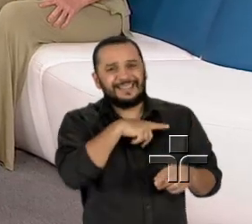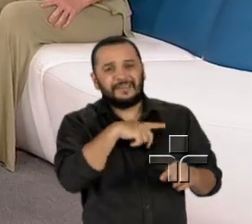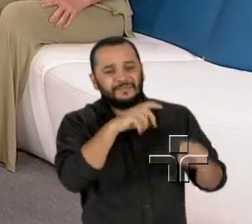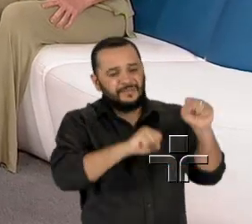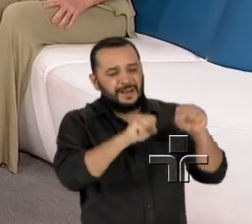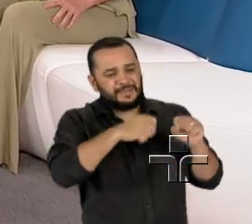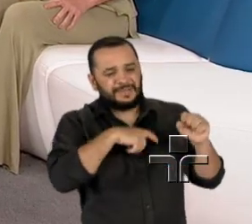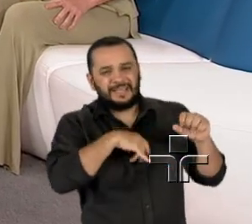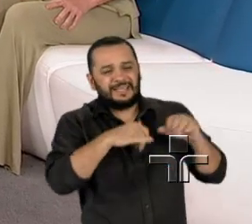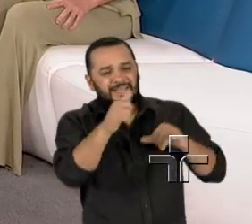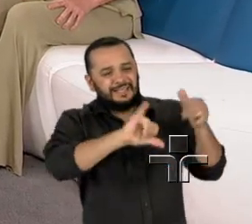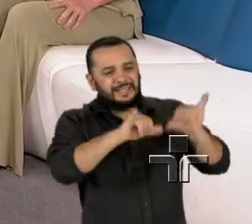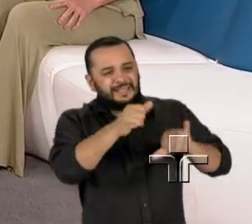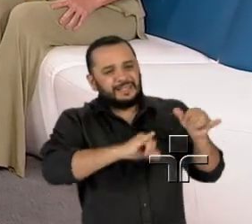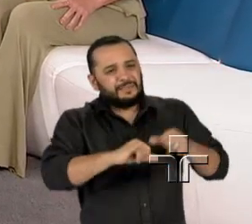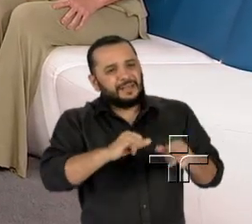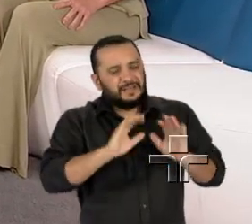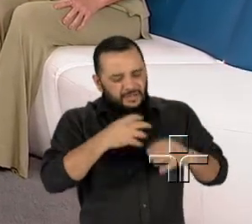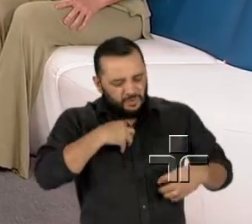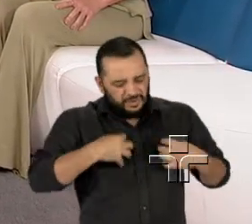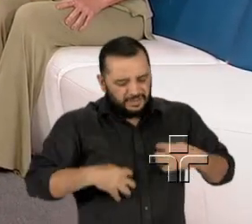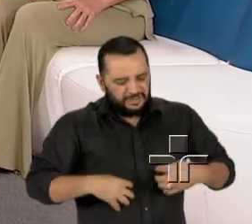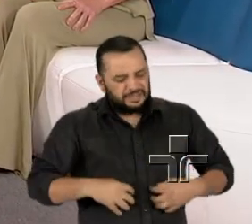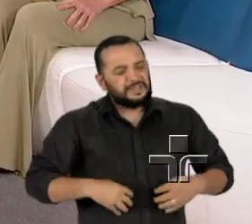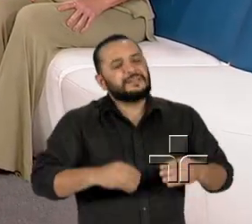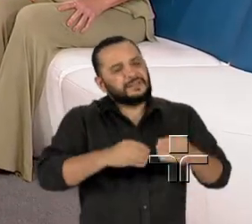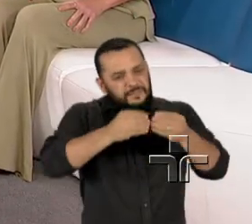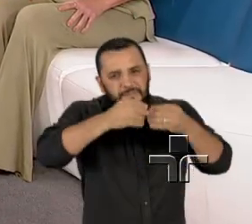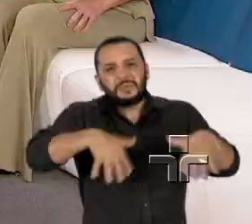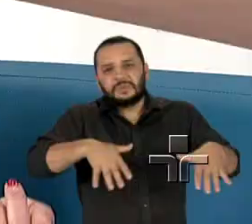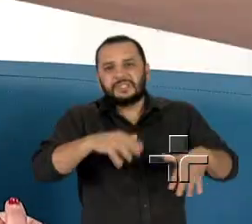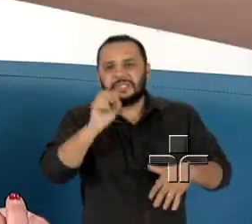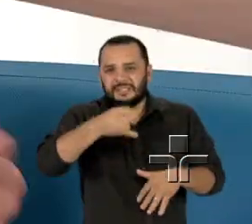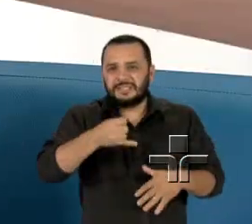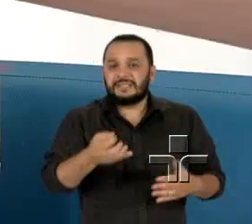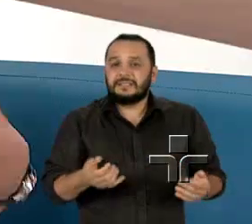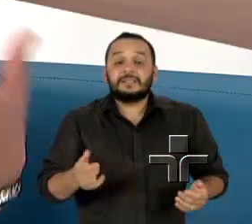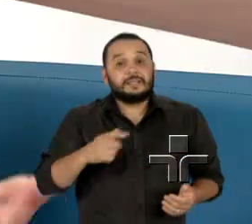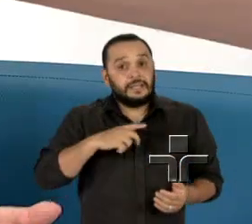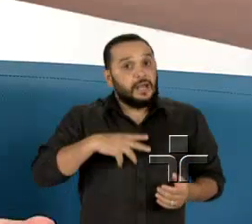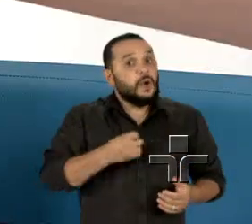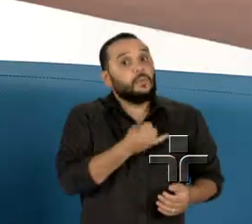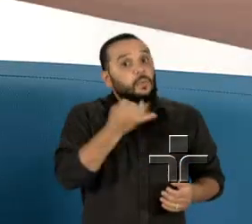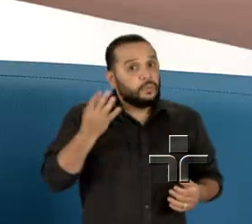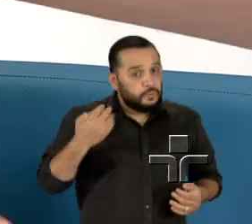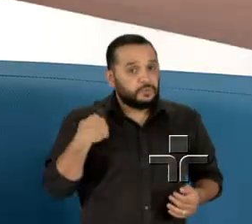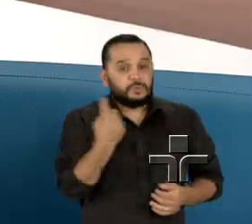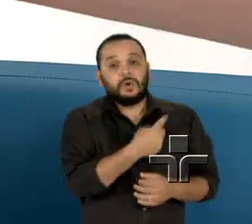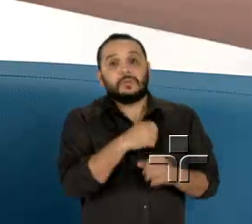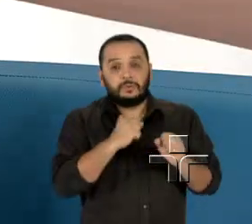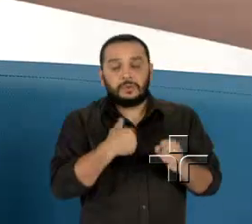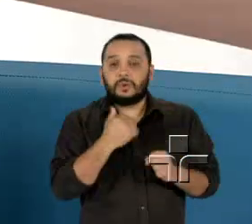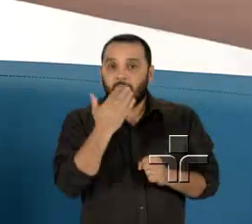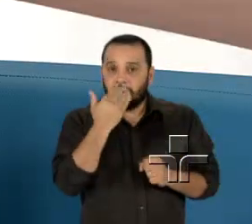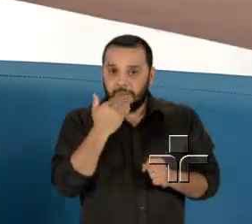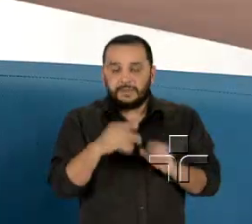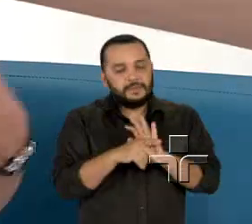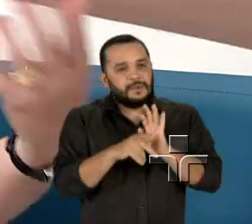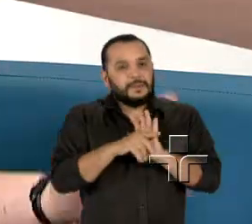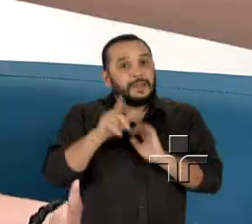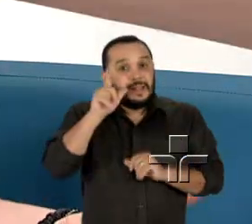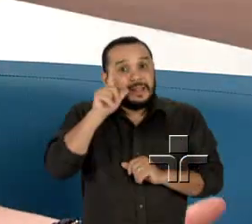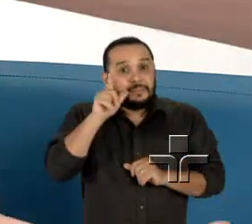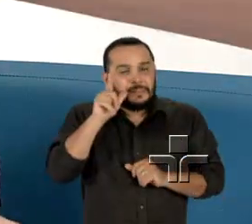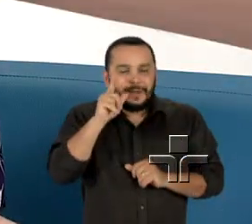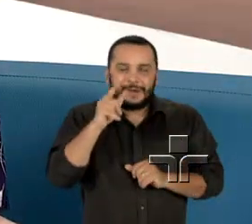prejudicam o nosso organismo, inclusive a microbiota intestinal. E alguns, aqueles que a gente pode comer com a casca, você não vai comer um limão com a casca. Sim,